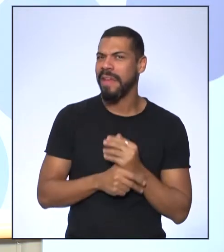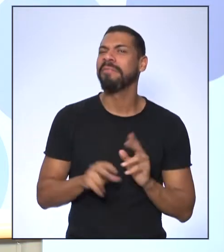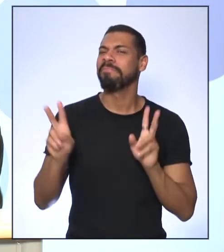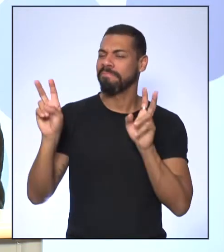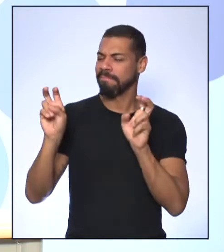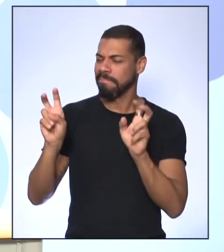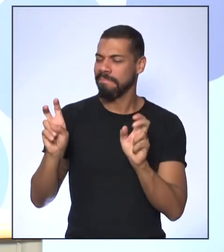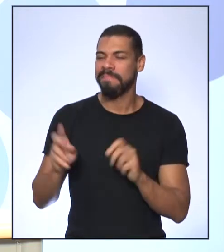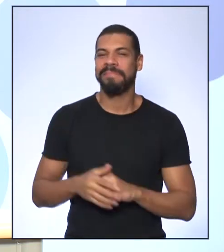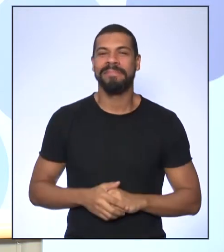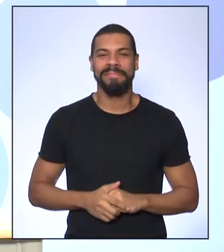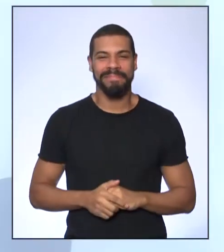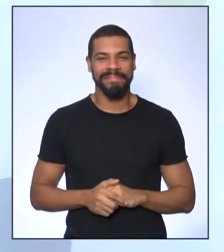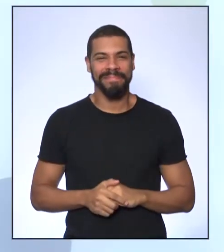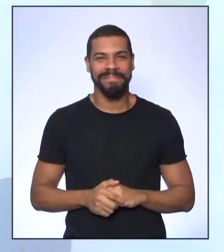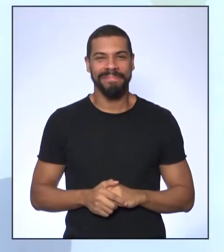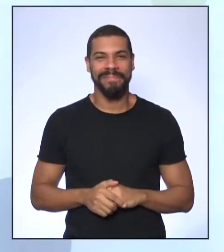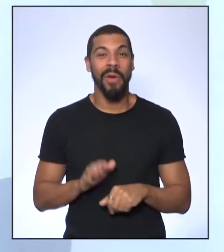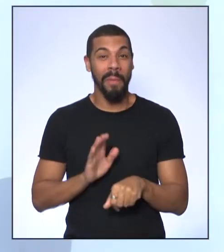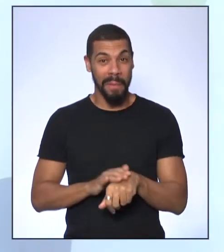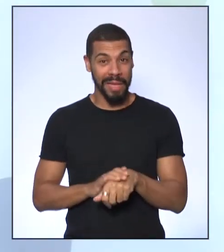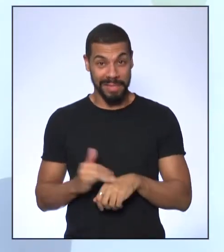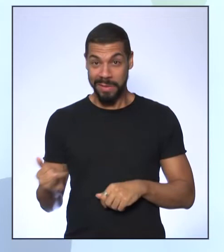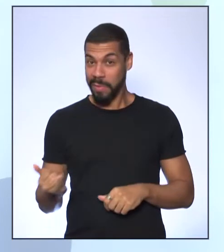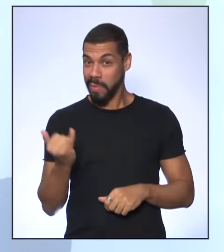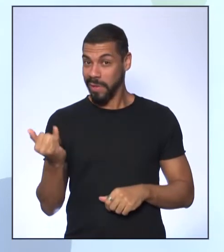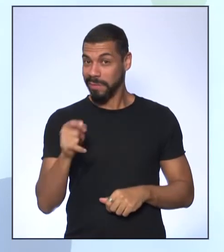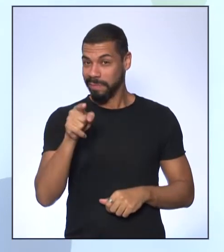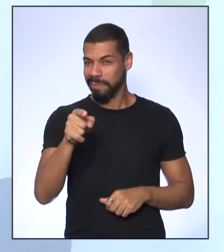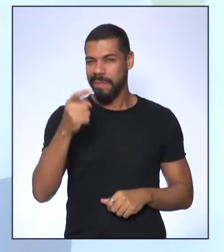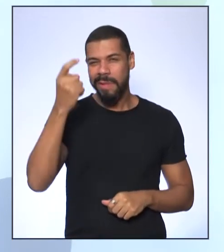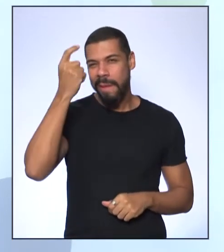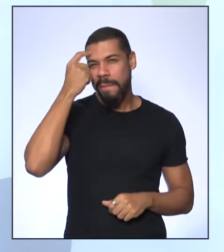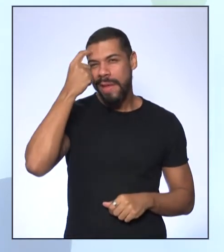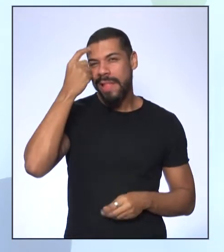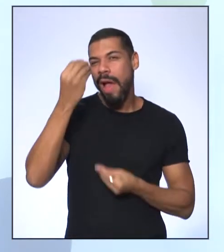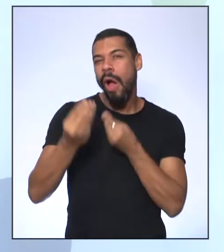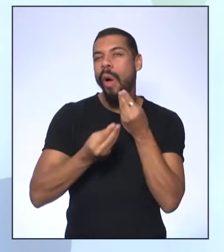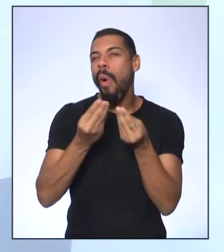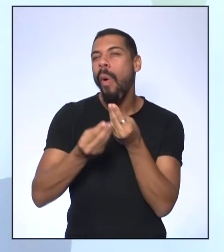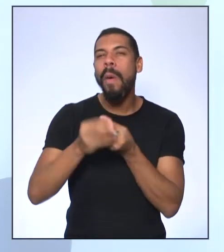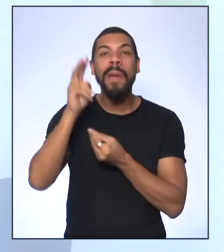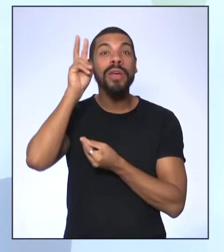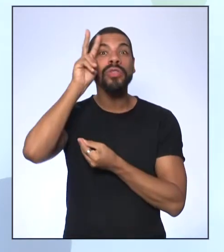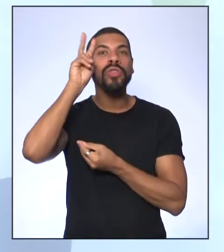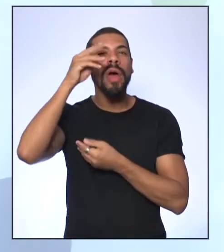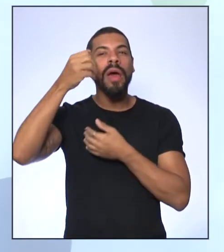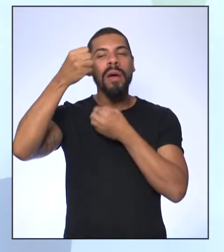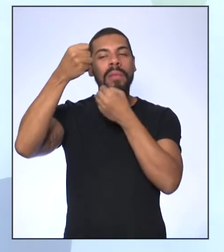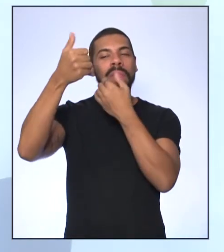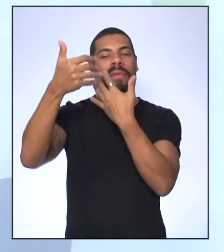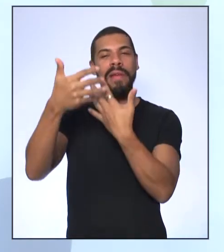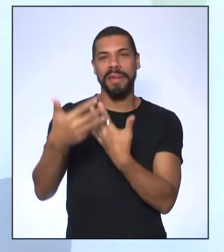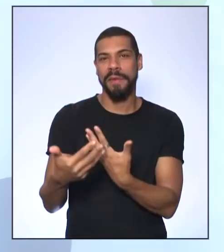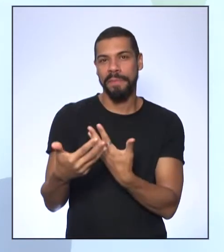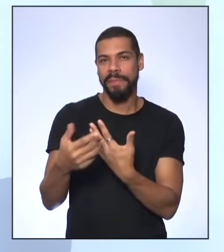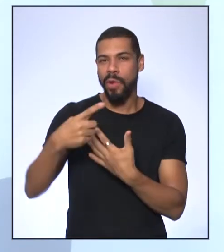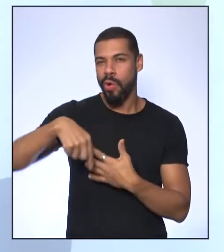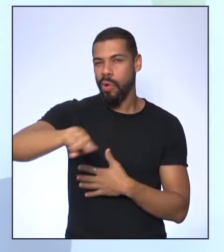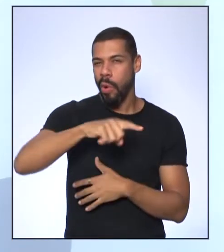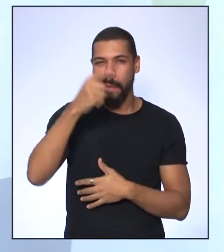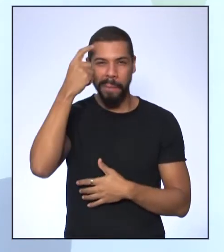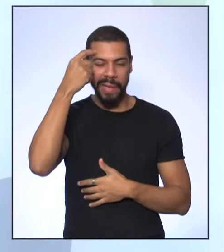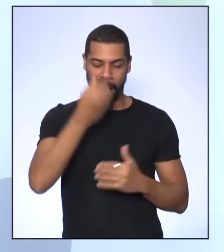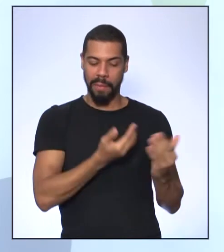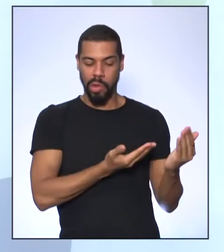variados. O importante aqui, na verdade, é pensar numa história para ser contada, né? Quando a gente pensa na adolescência,